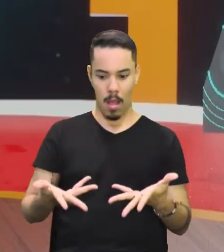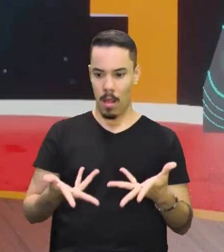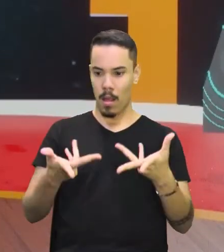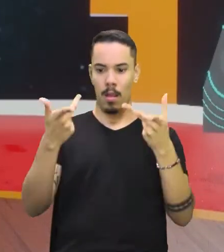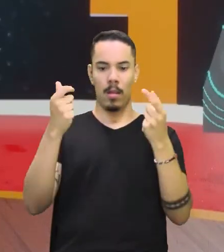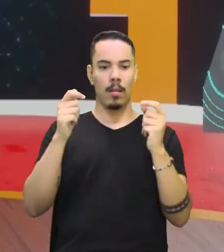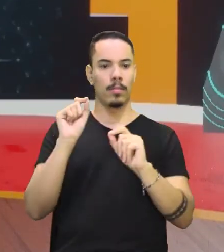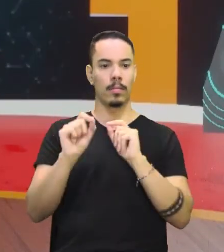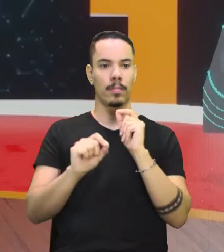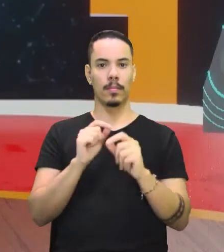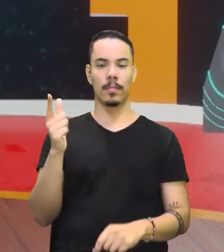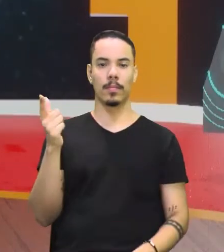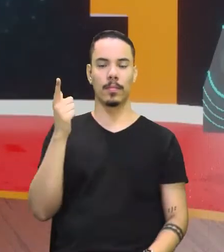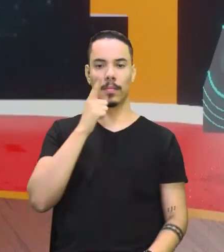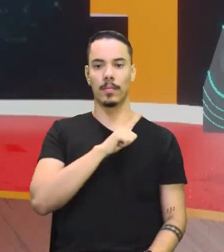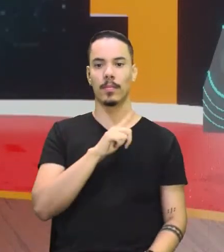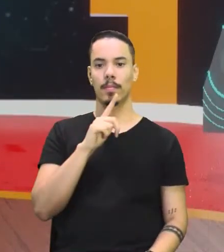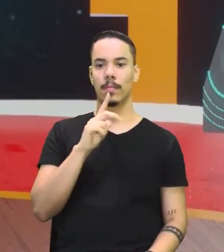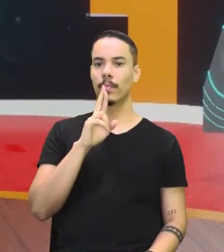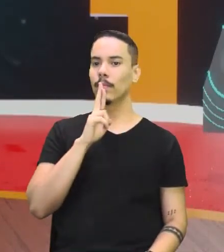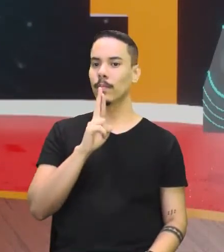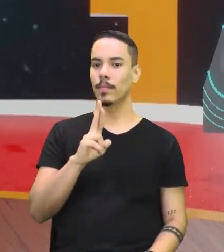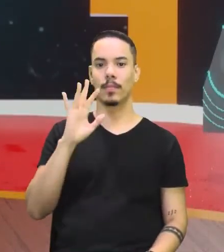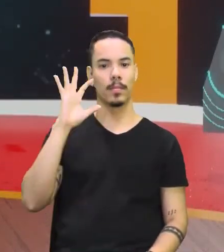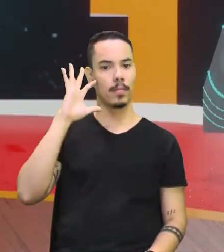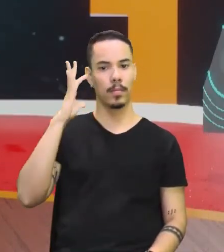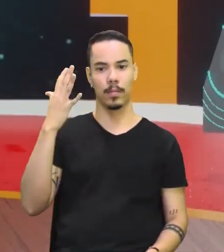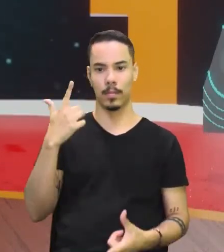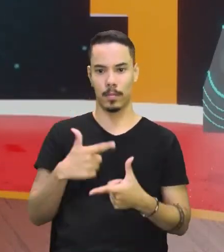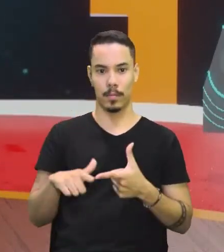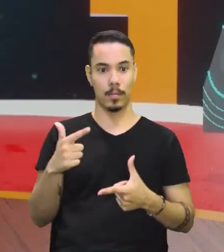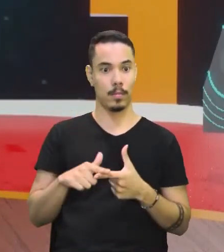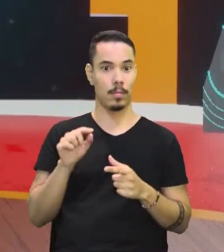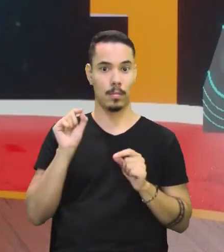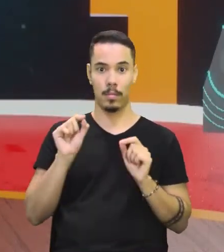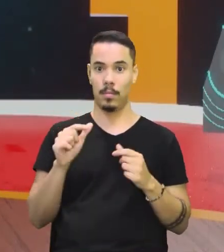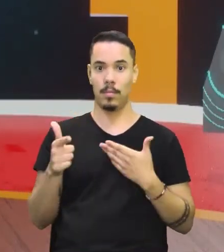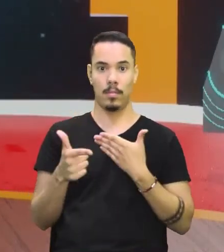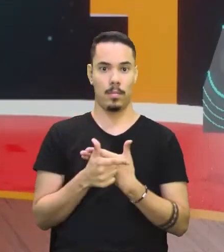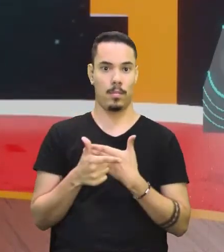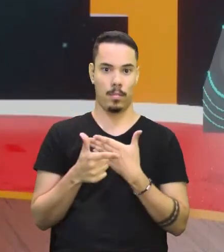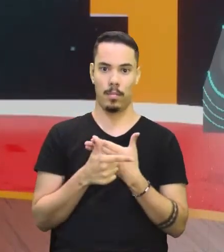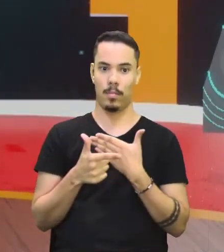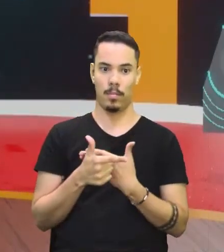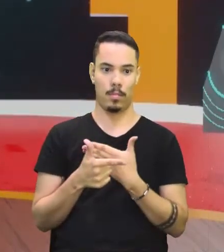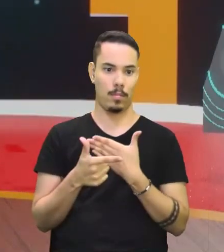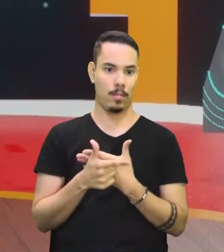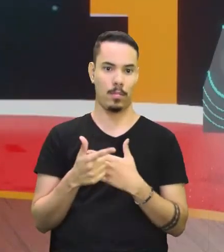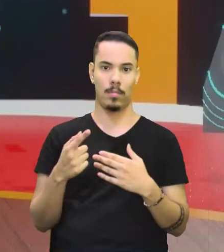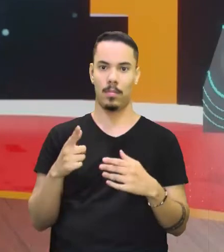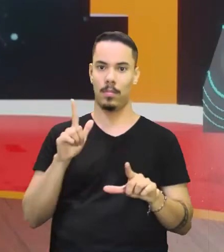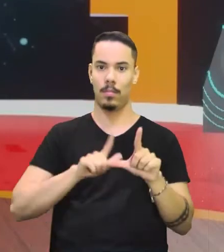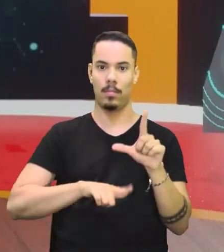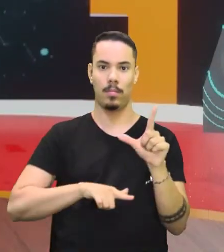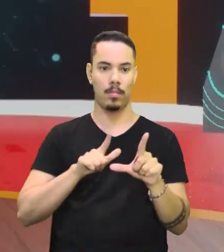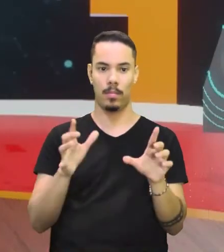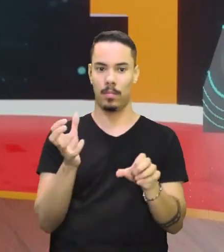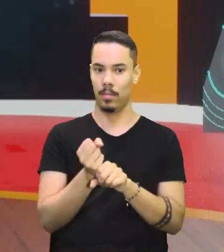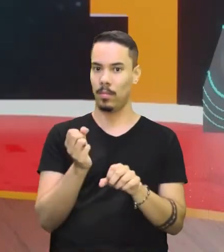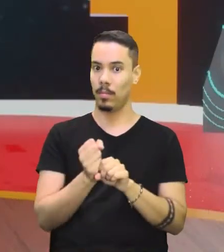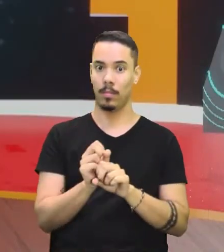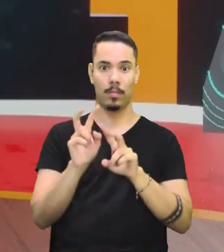de efetuar e resolver problemas. Essa é a função da álgebra. E desenrolar. assim, ó, é assunto do